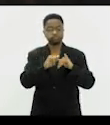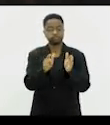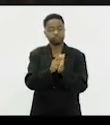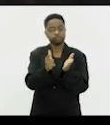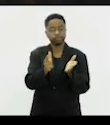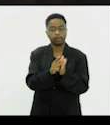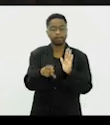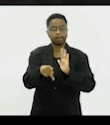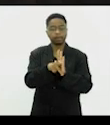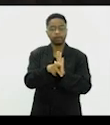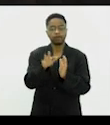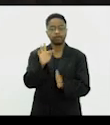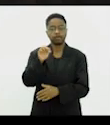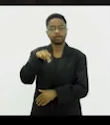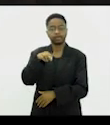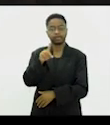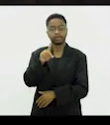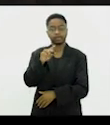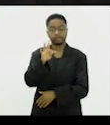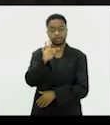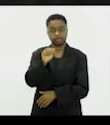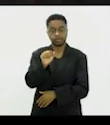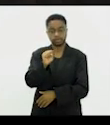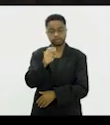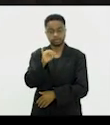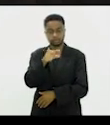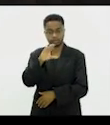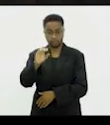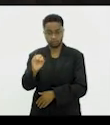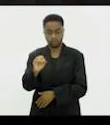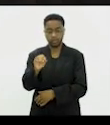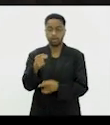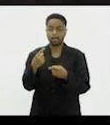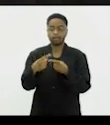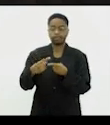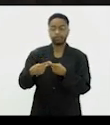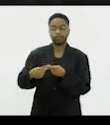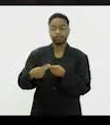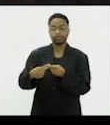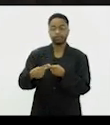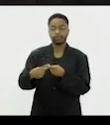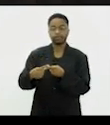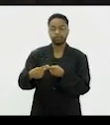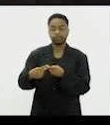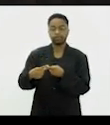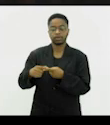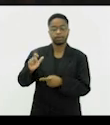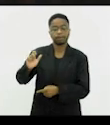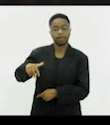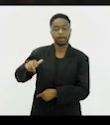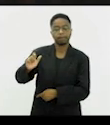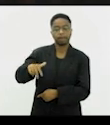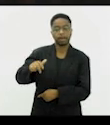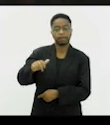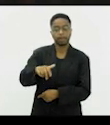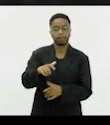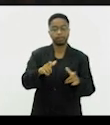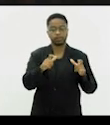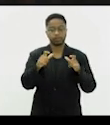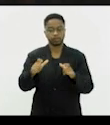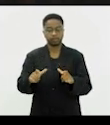do Fantástico, logo no início, com a Natuza Neri, que percorria os cômodos do